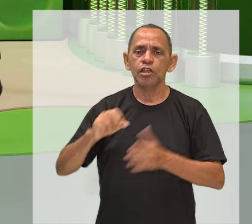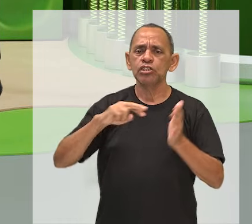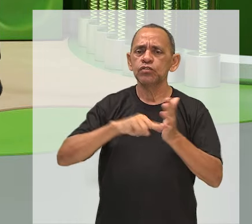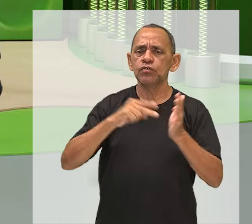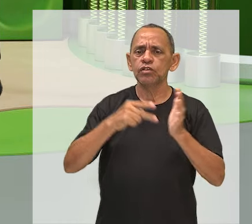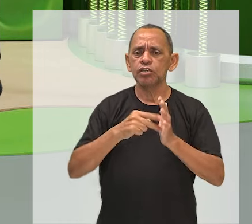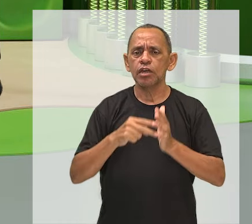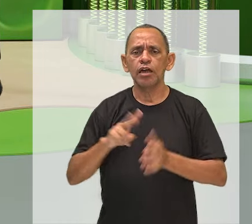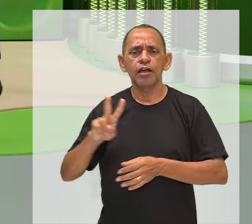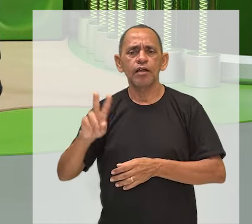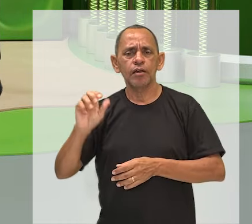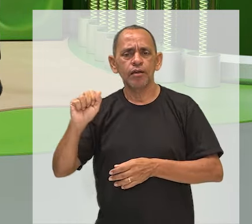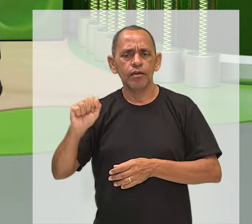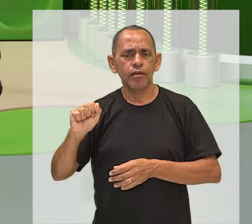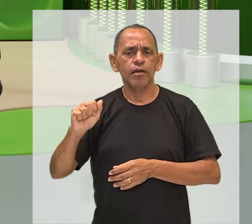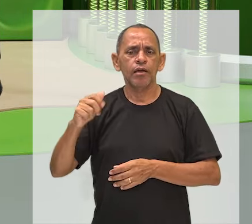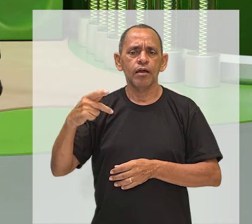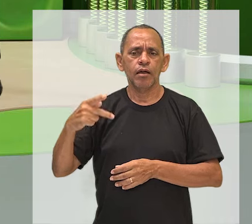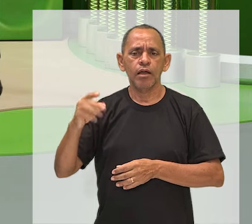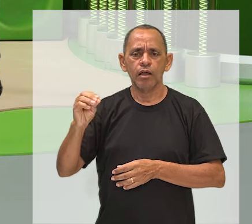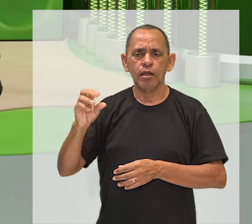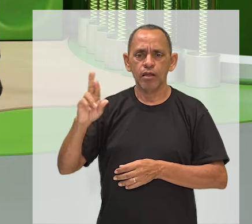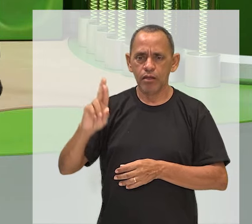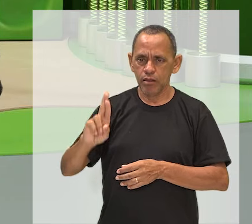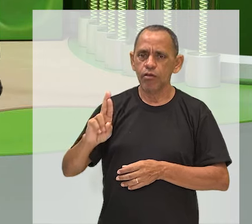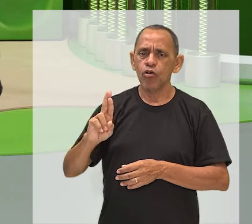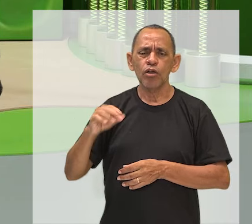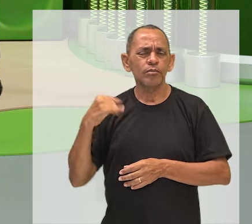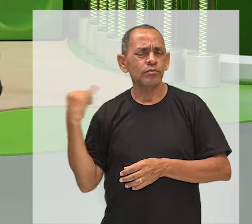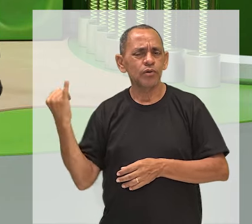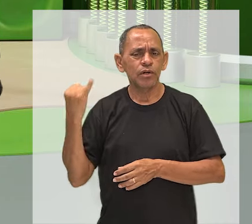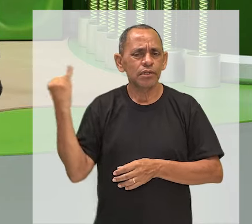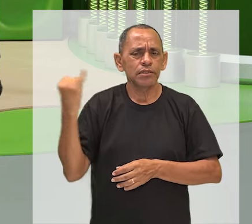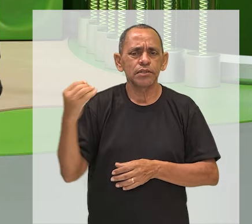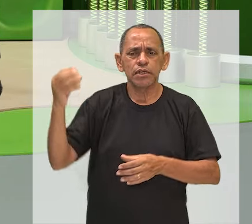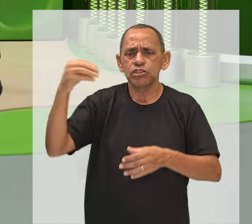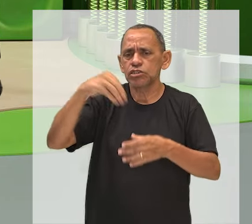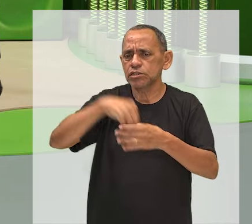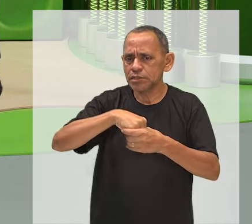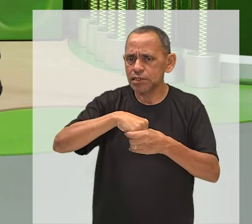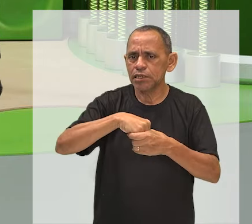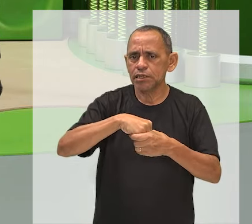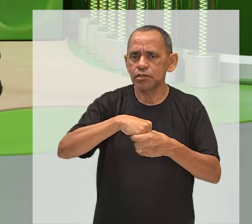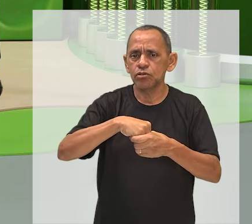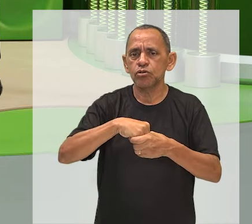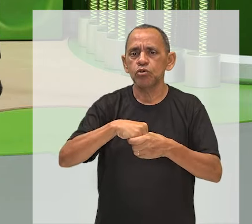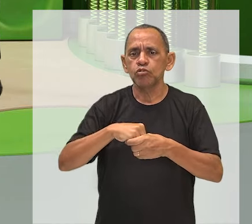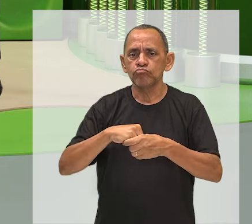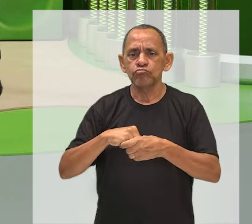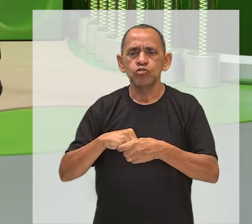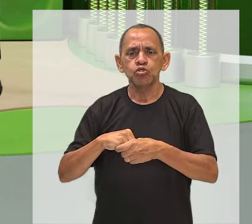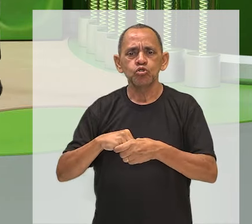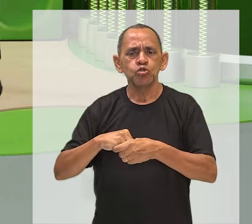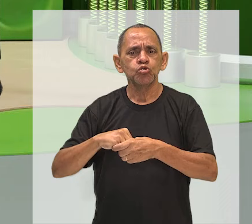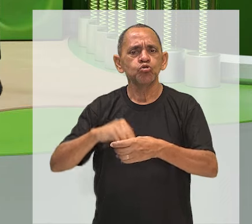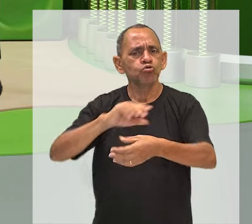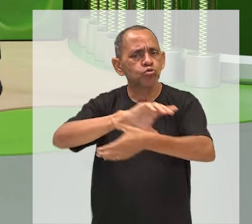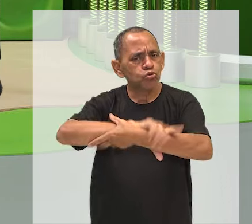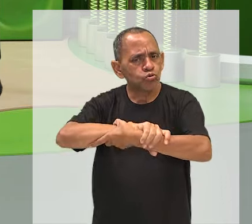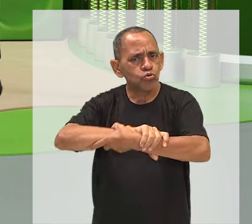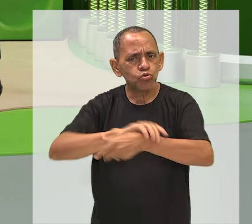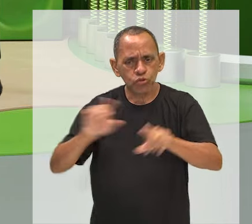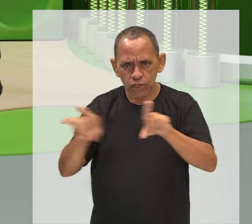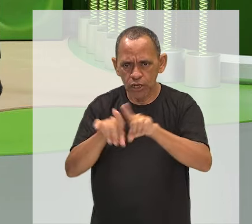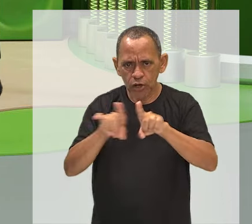condensado aí nas nuvens, certo? E a gente vai ver o quanto ele é importante, né? Porque ele está atrelado aí à nossa